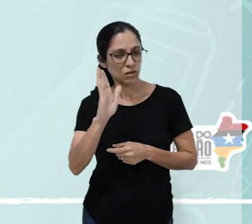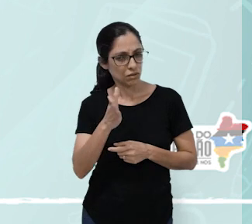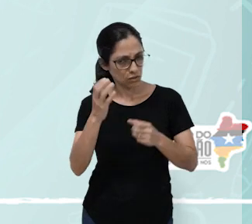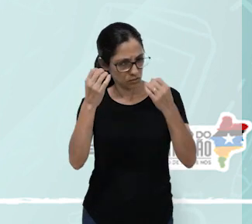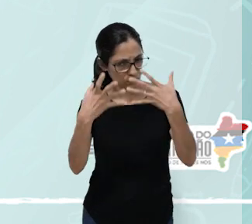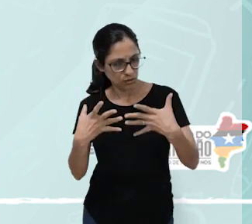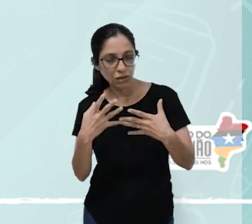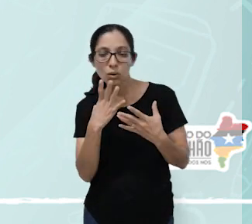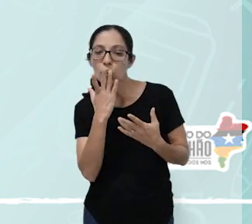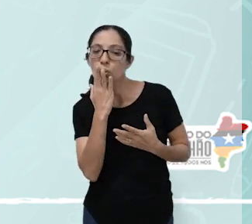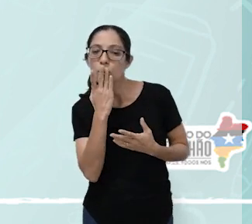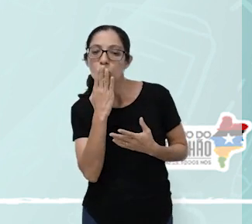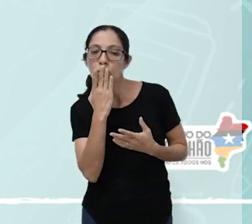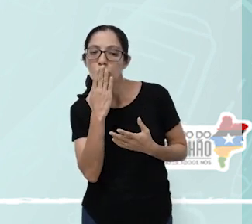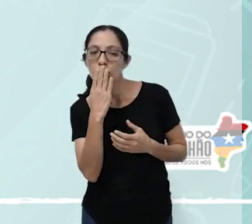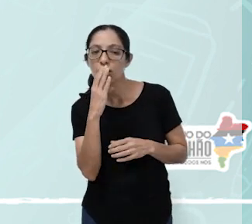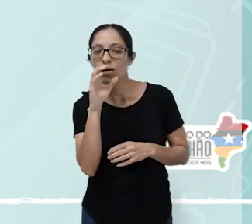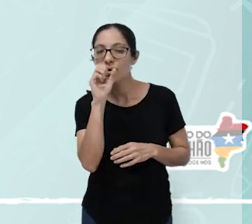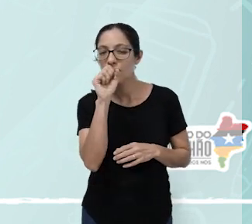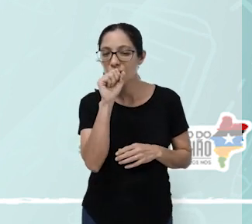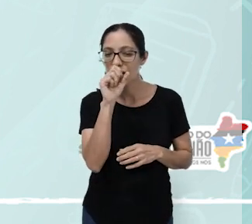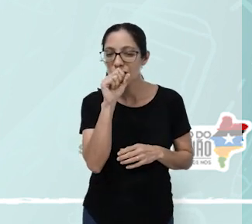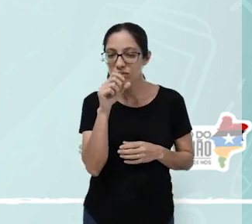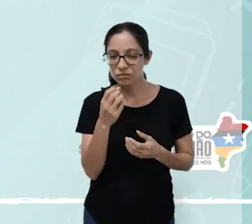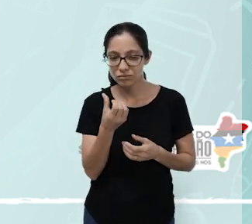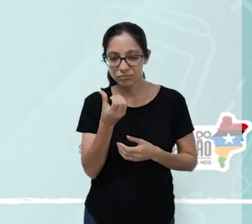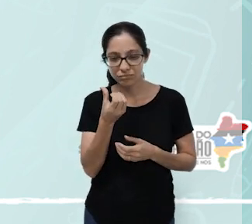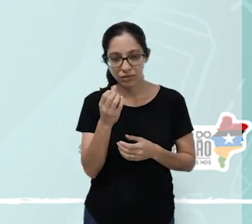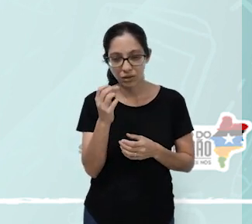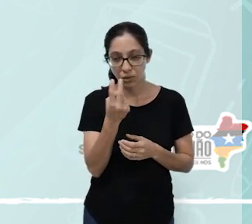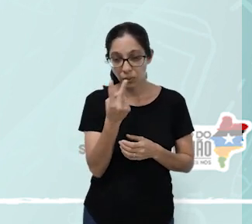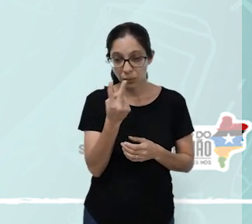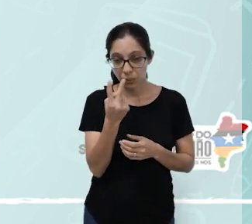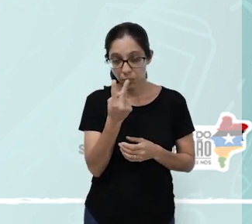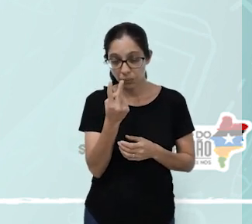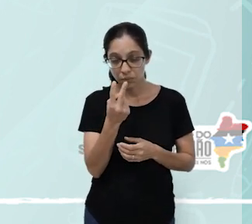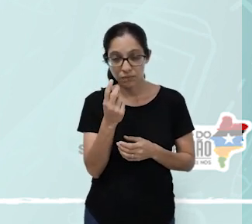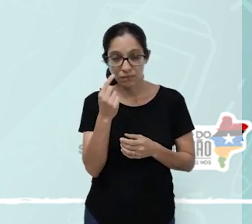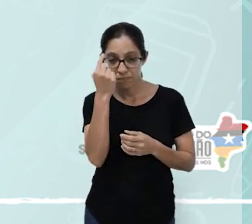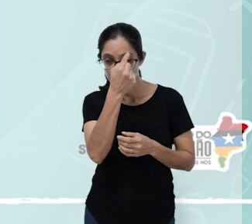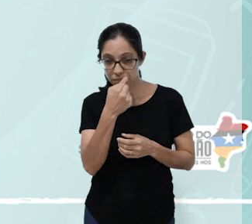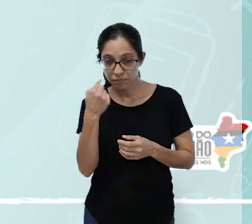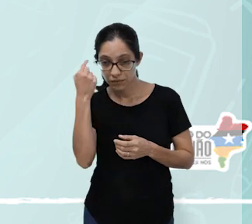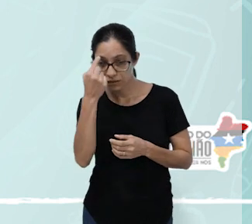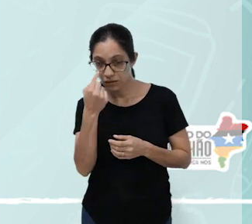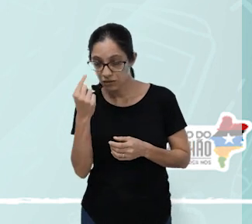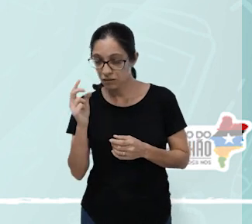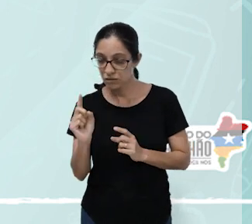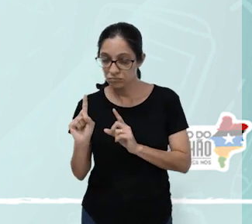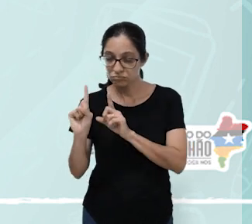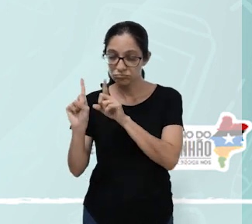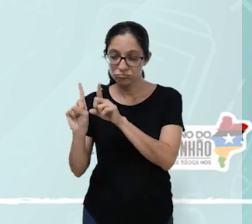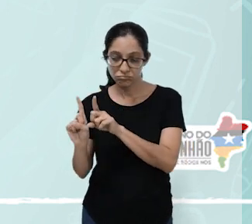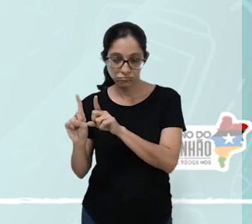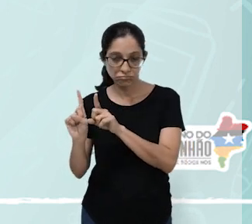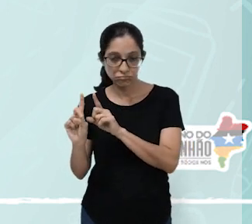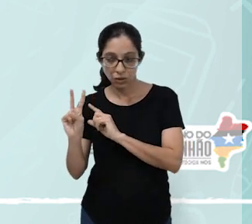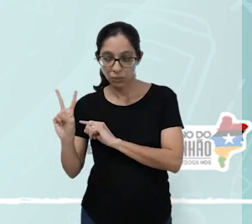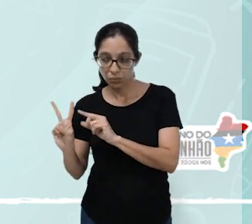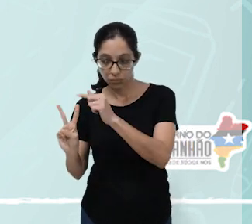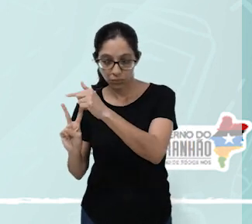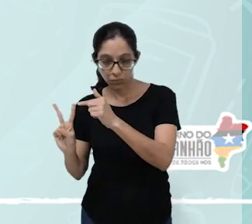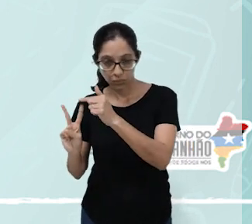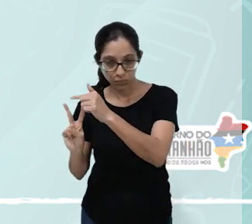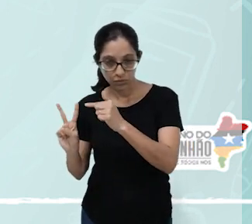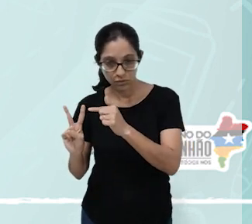ali em laranja, 6,10 metros, duas carinhas, dupla para as competições de duplas